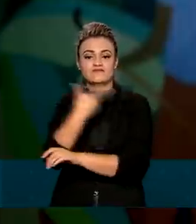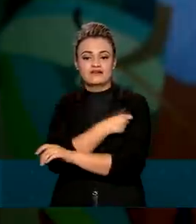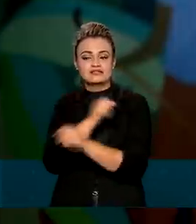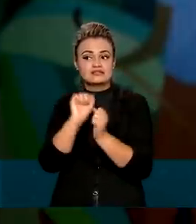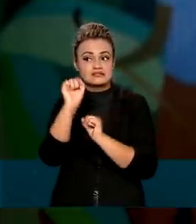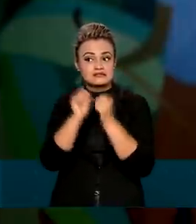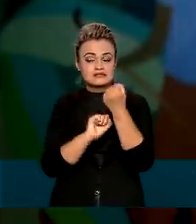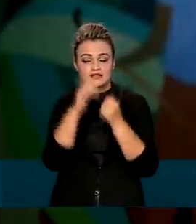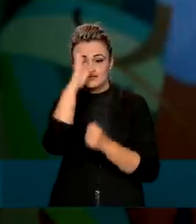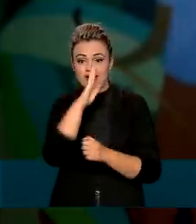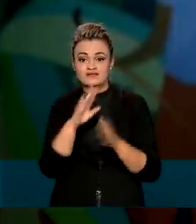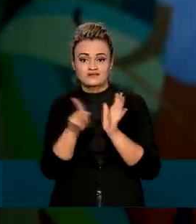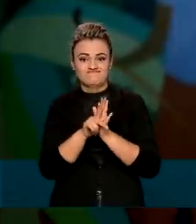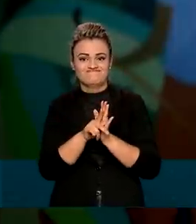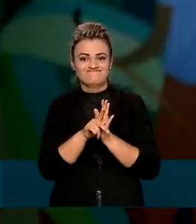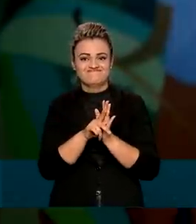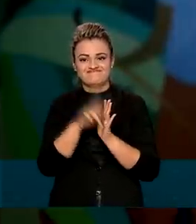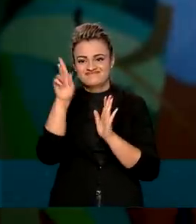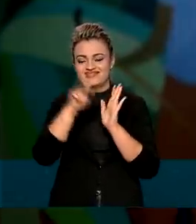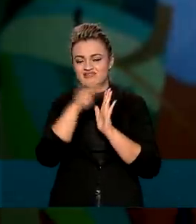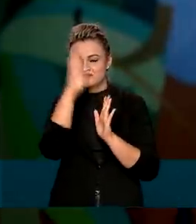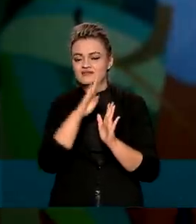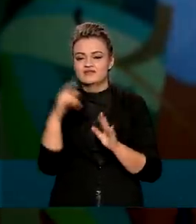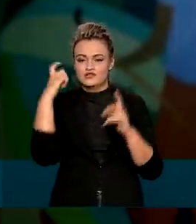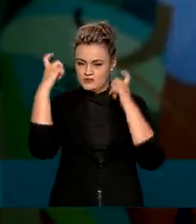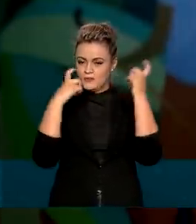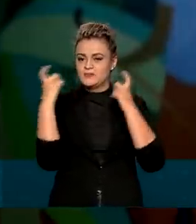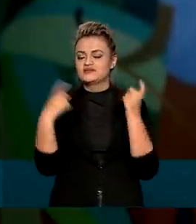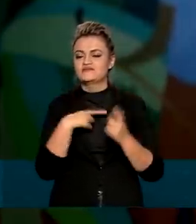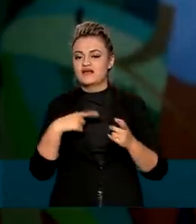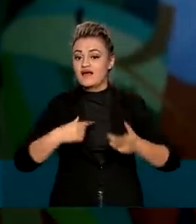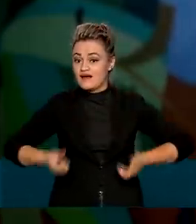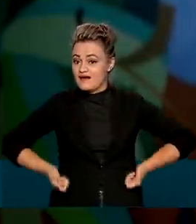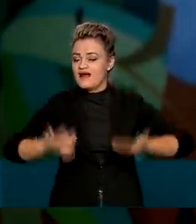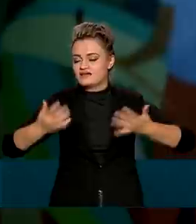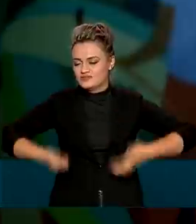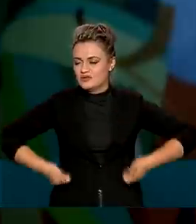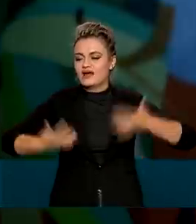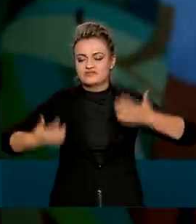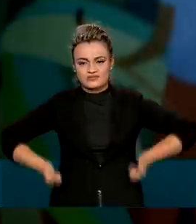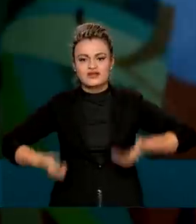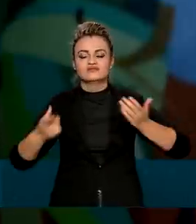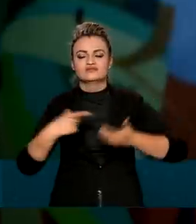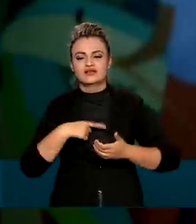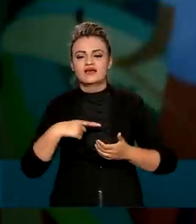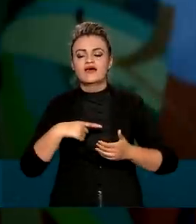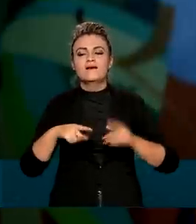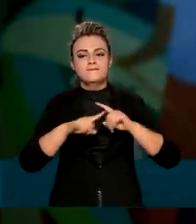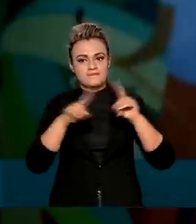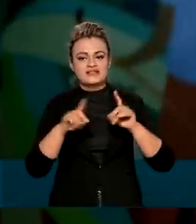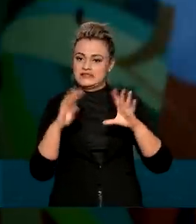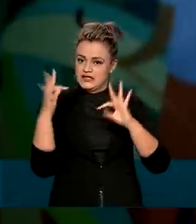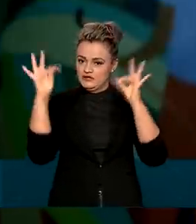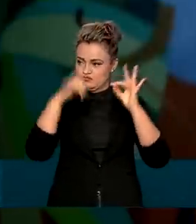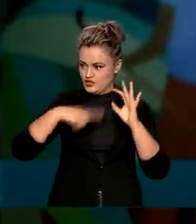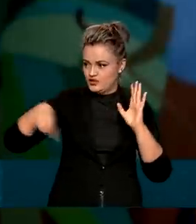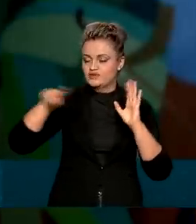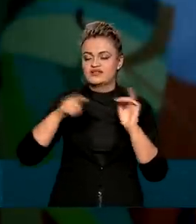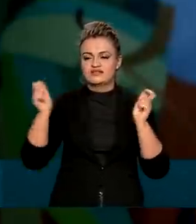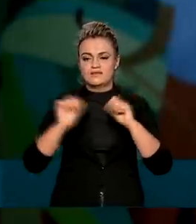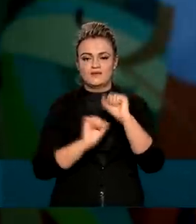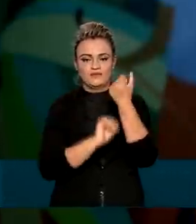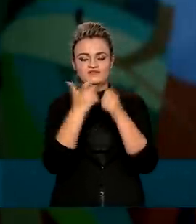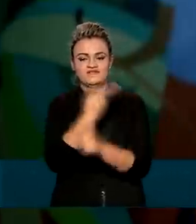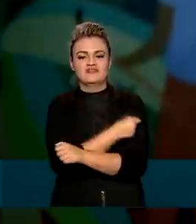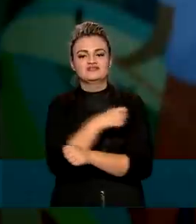brasileiras bastante avançado porque nos preocupamos com isso o gasto é grande e nós podemos com a nossa tecnologia fazer a